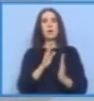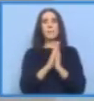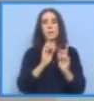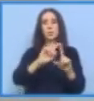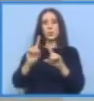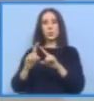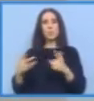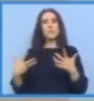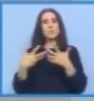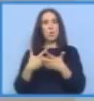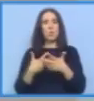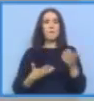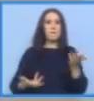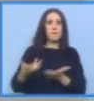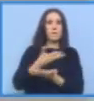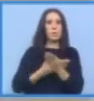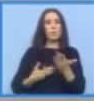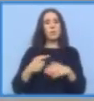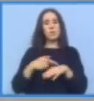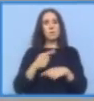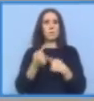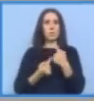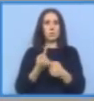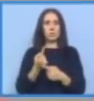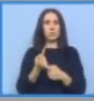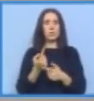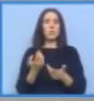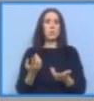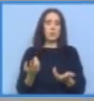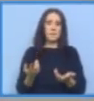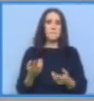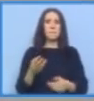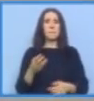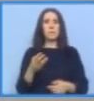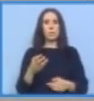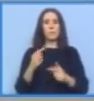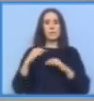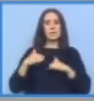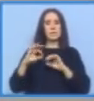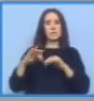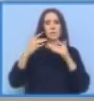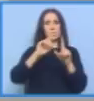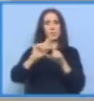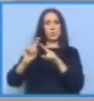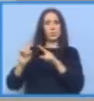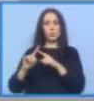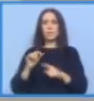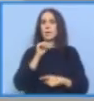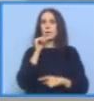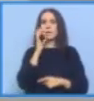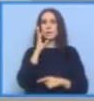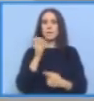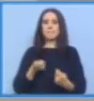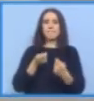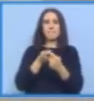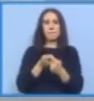convergem e vão dinamizando alguns dos tempos, com diversas iniciativas, sempre procurando responder